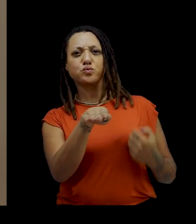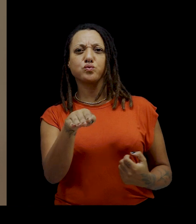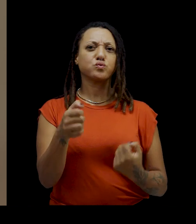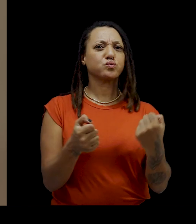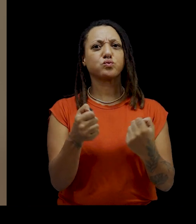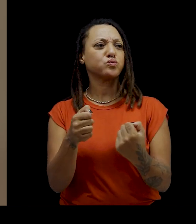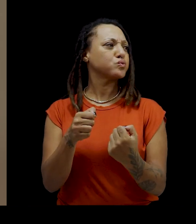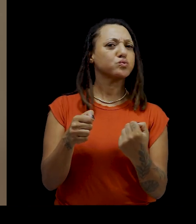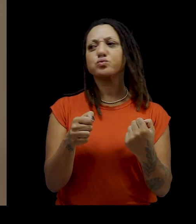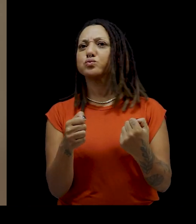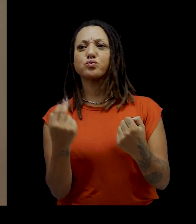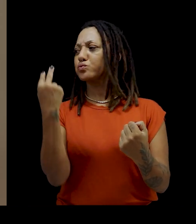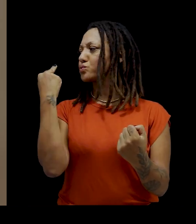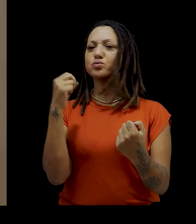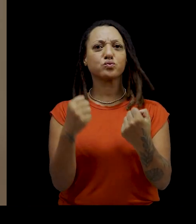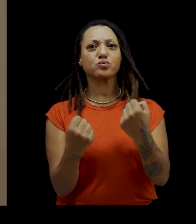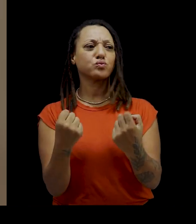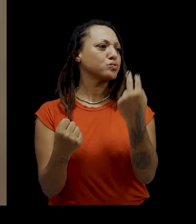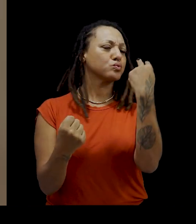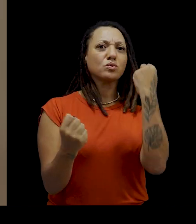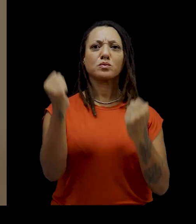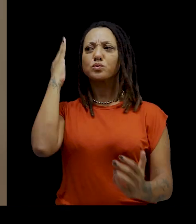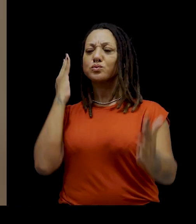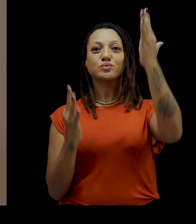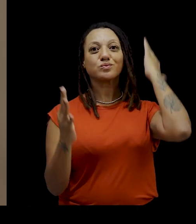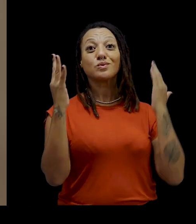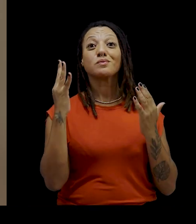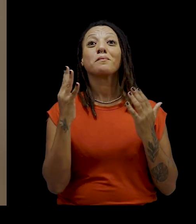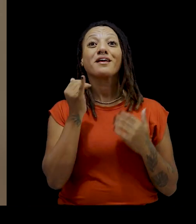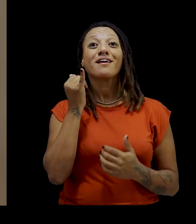causar um acidente ou não sofrer um acidente.